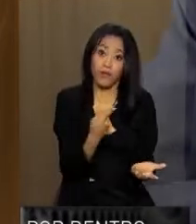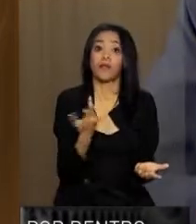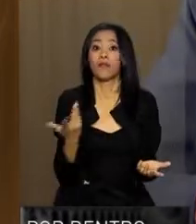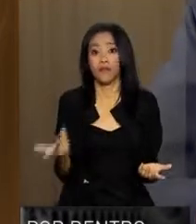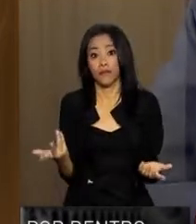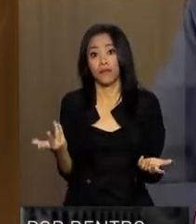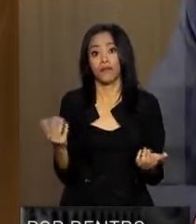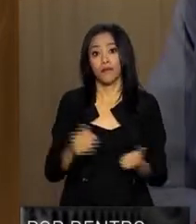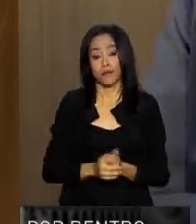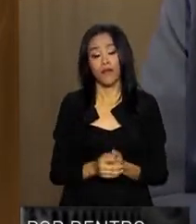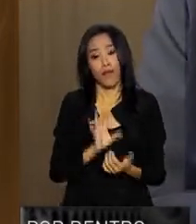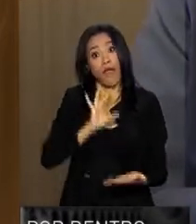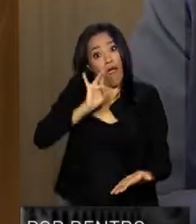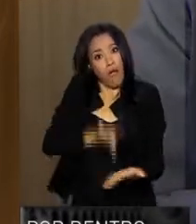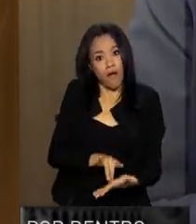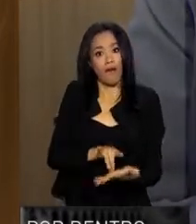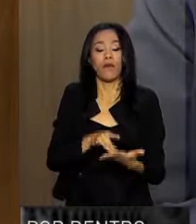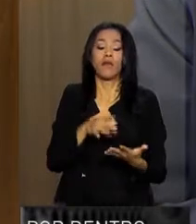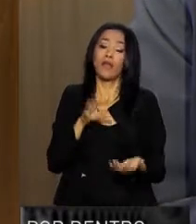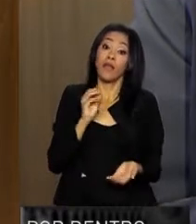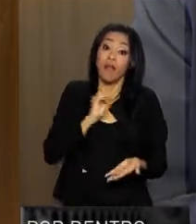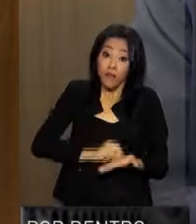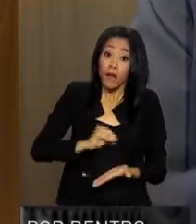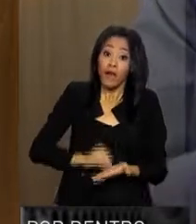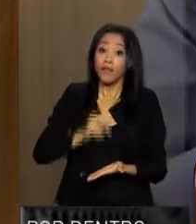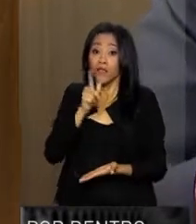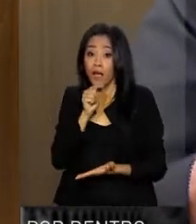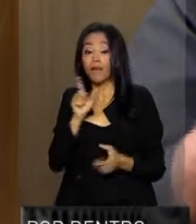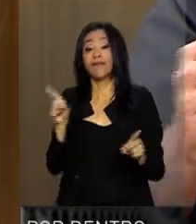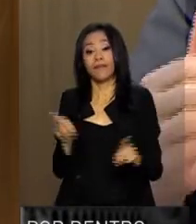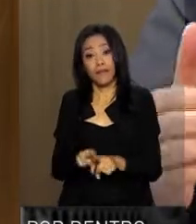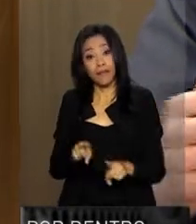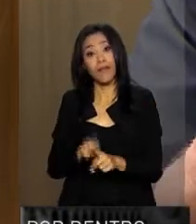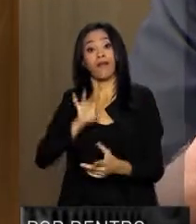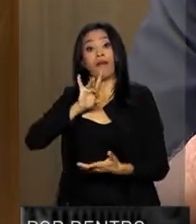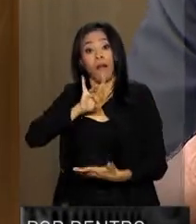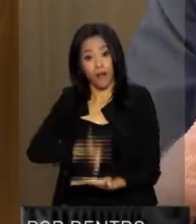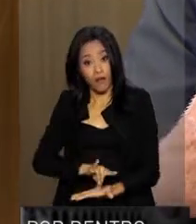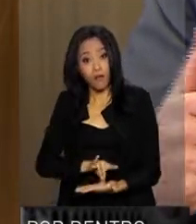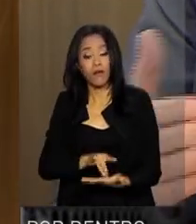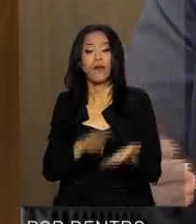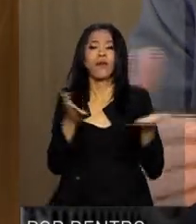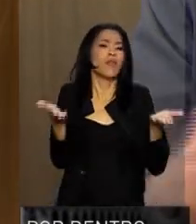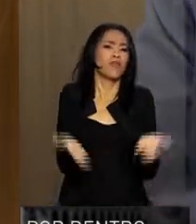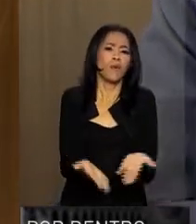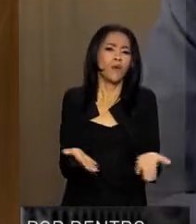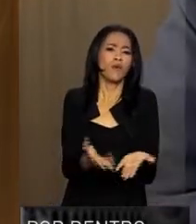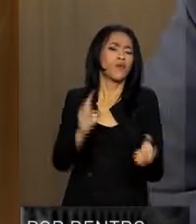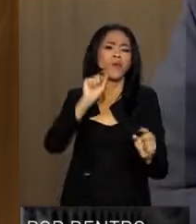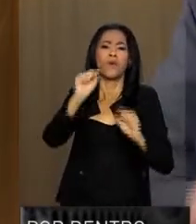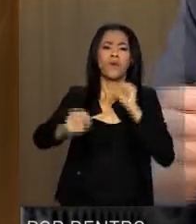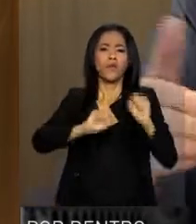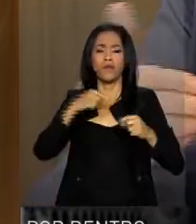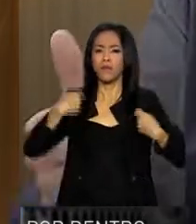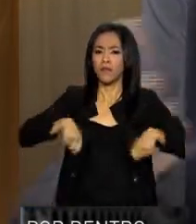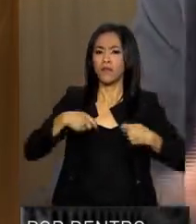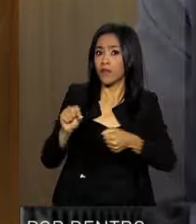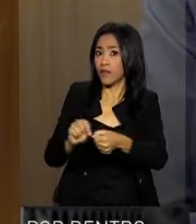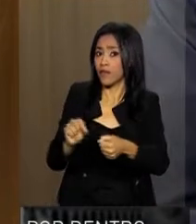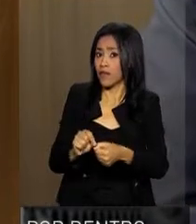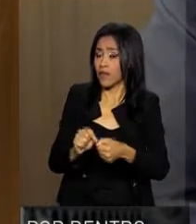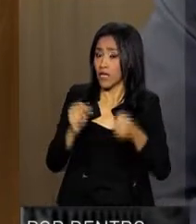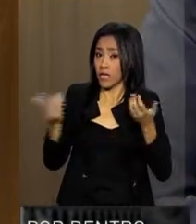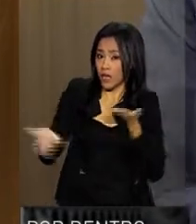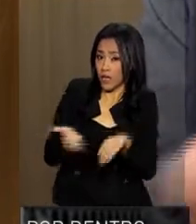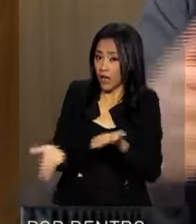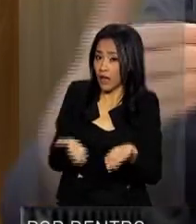é a crise hídrica ela já existe o tratamento que a gente deve dar hoje aos cursos d'água não é o mesmo tratamento